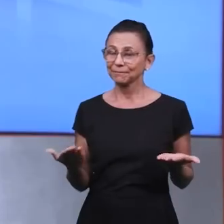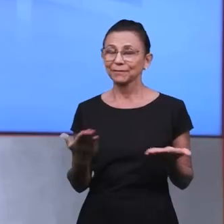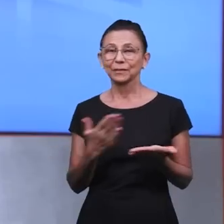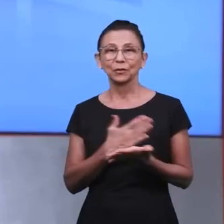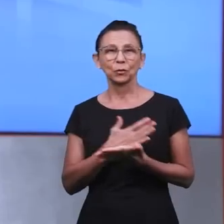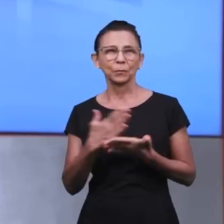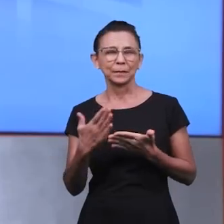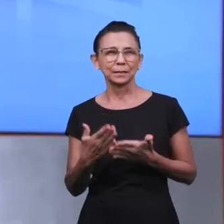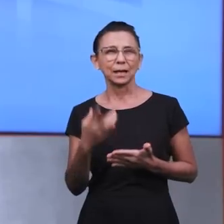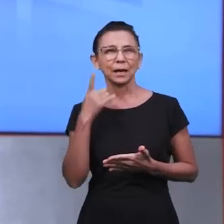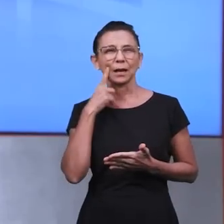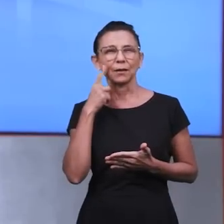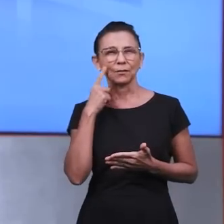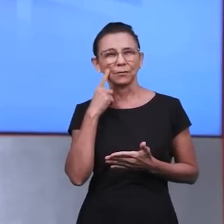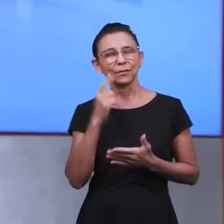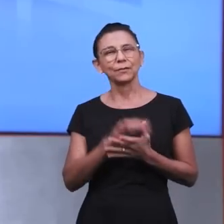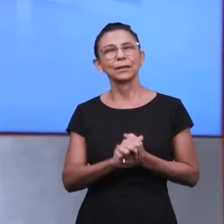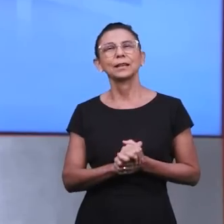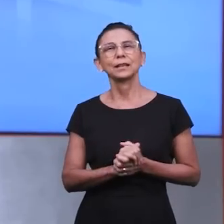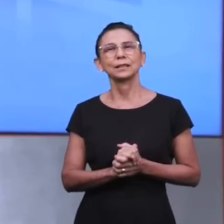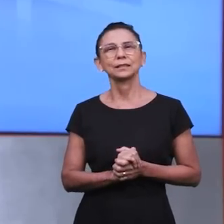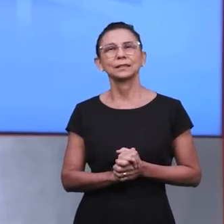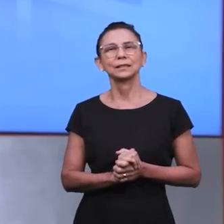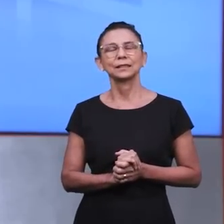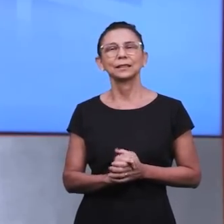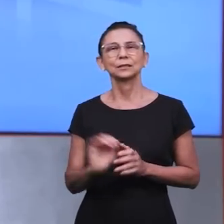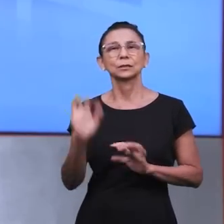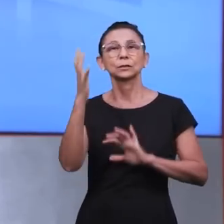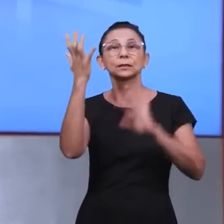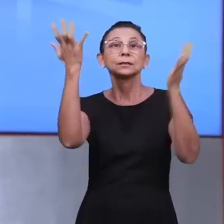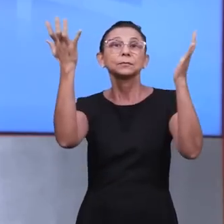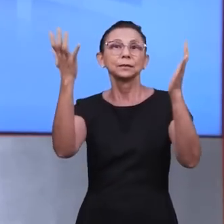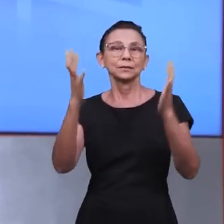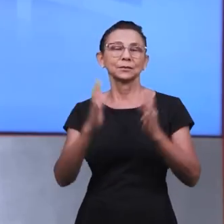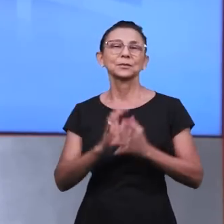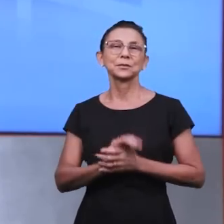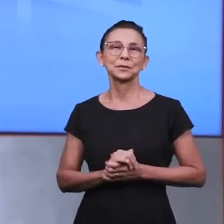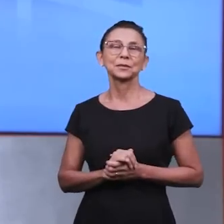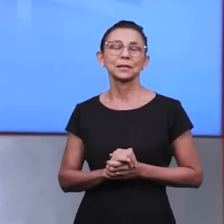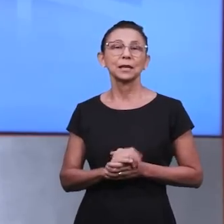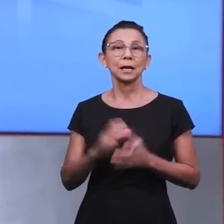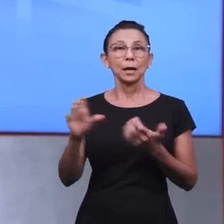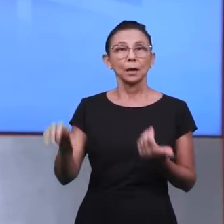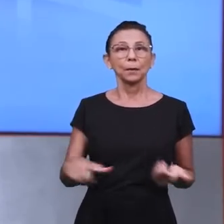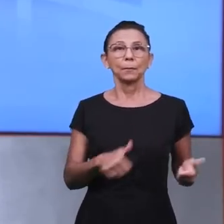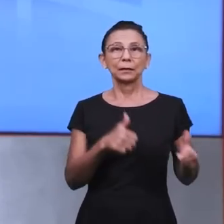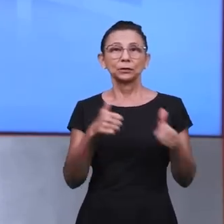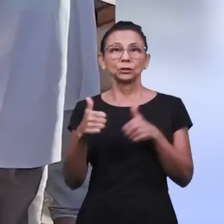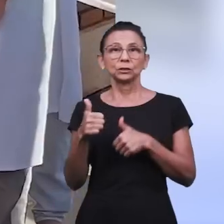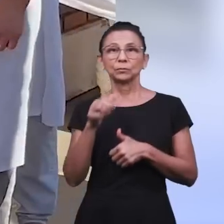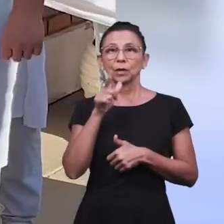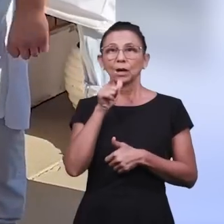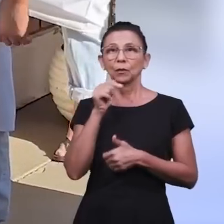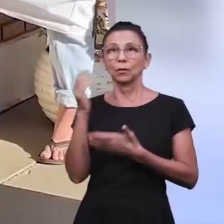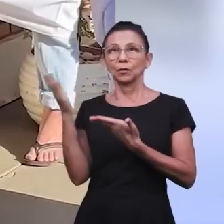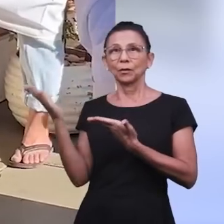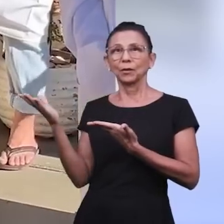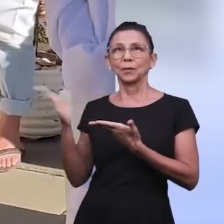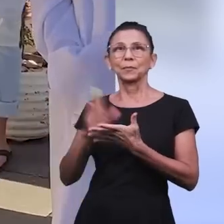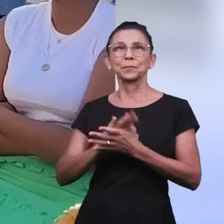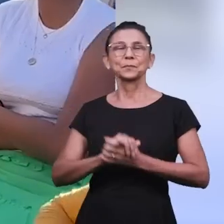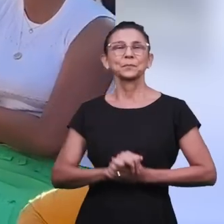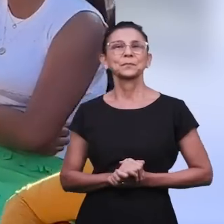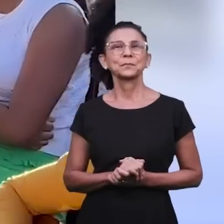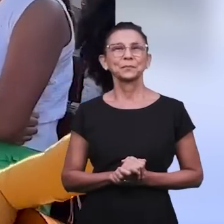sim, vamos para as nossas matérias aqui no Manaí News. Vamos começar falando dos eventos, sobre os batismos, né? Nós tivemos o batismo